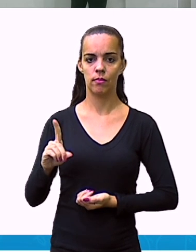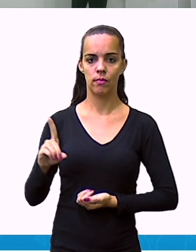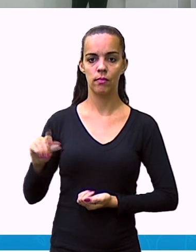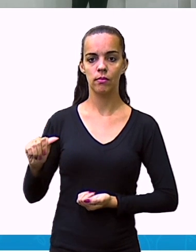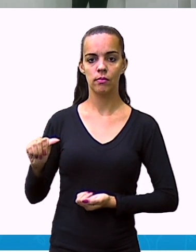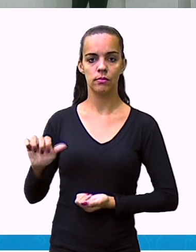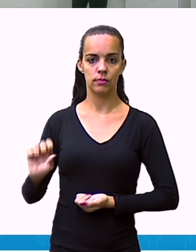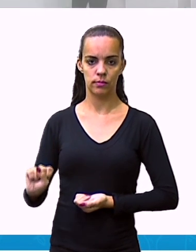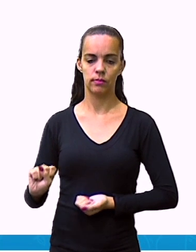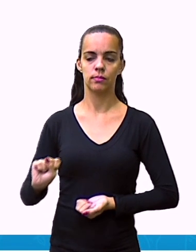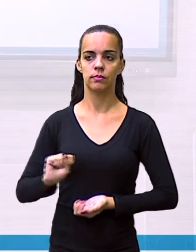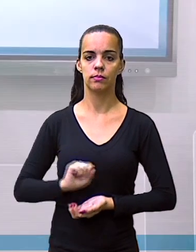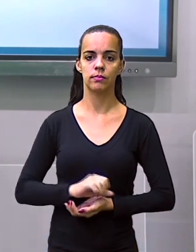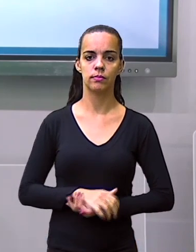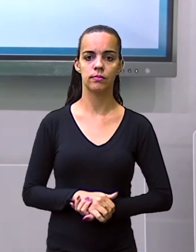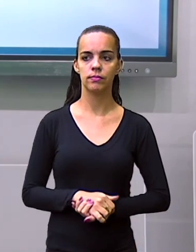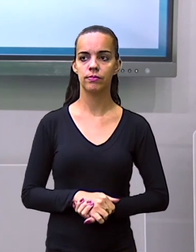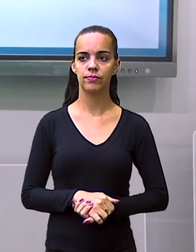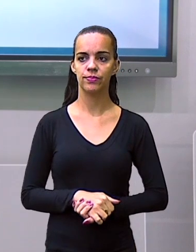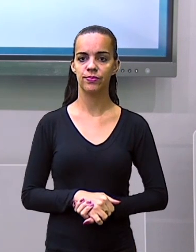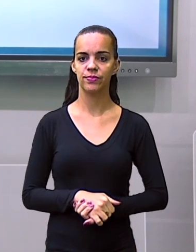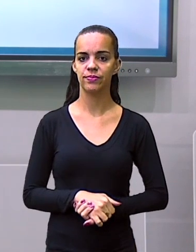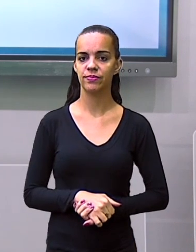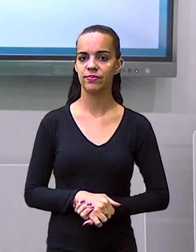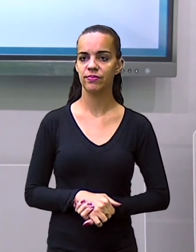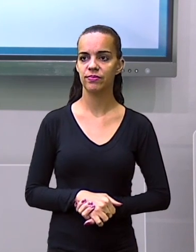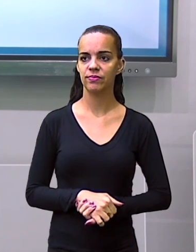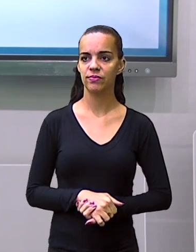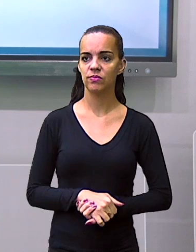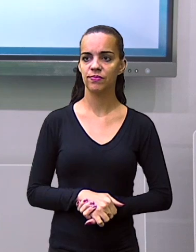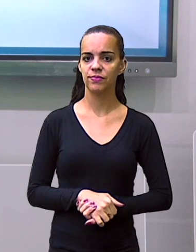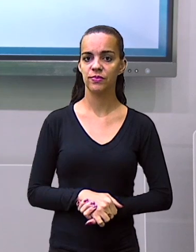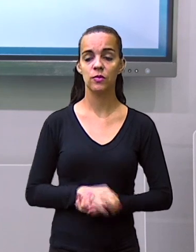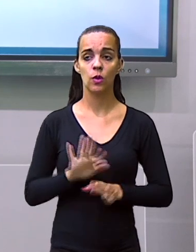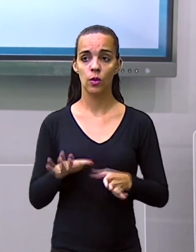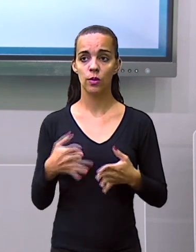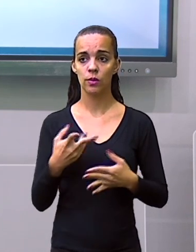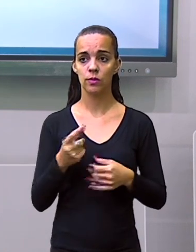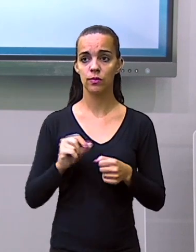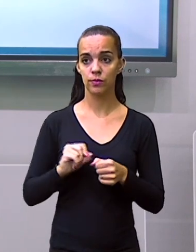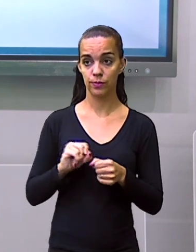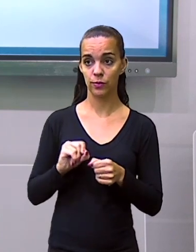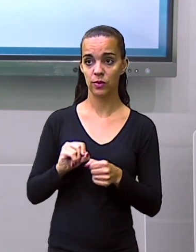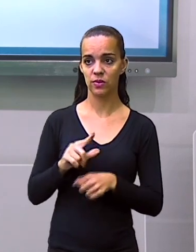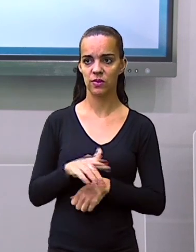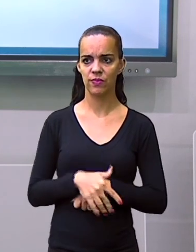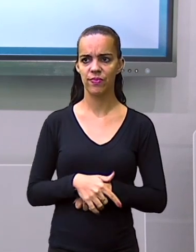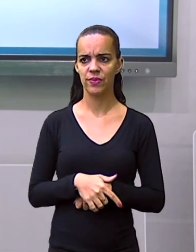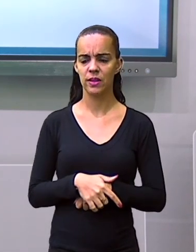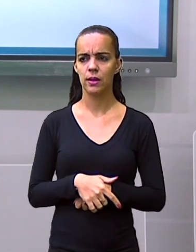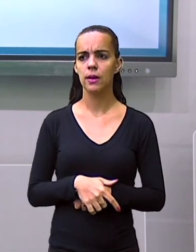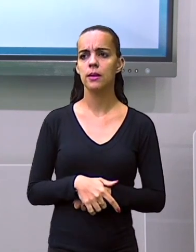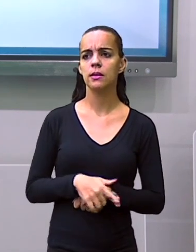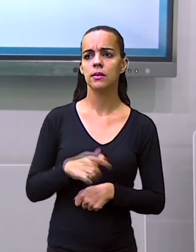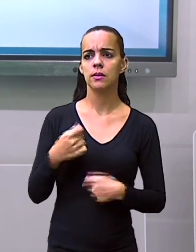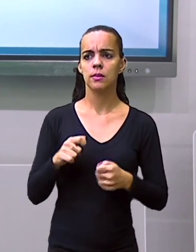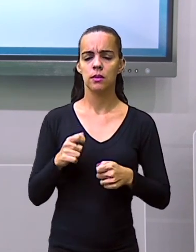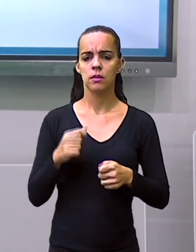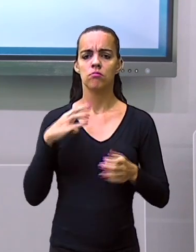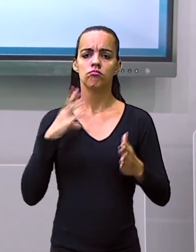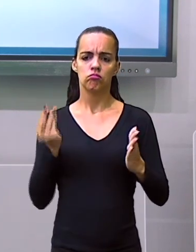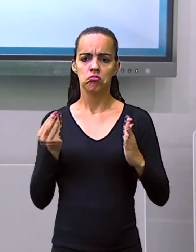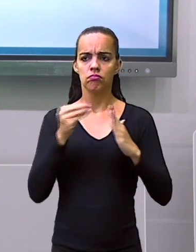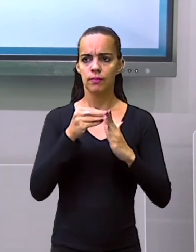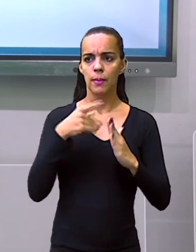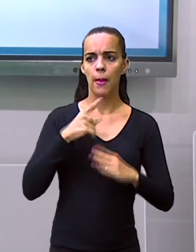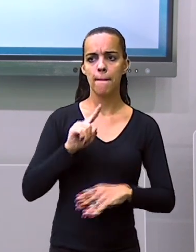e tem uma regrinha que vocês podem fazer mas é no caso você pode colocar assim ó